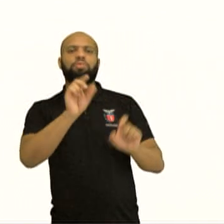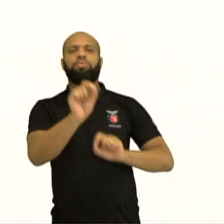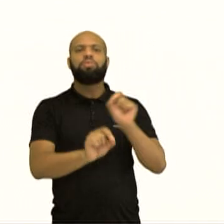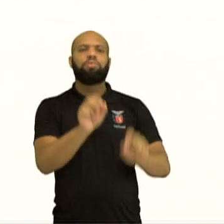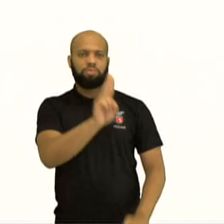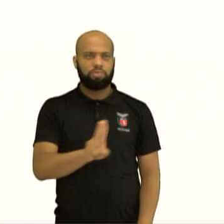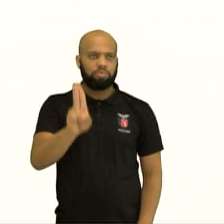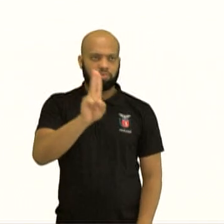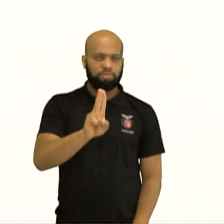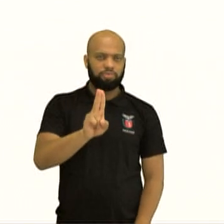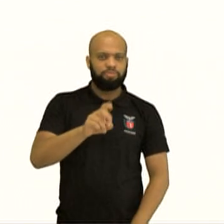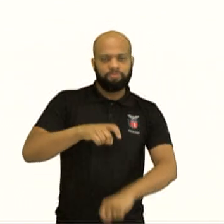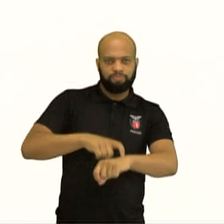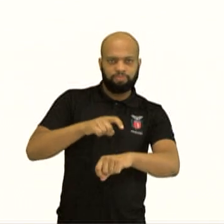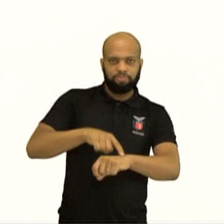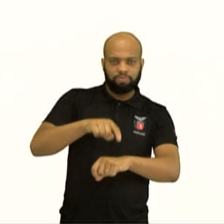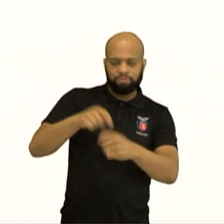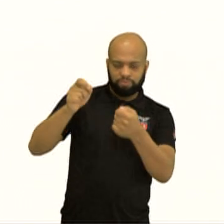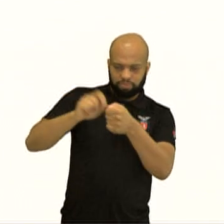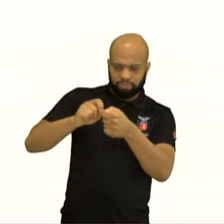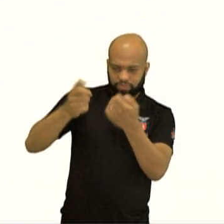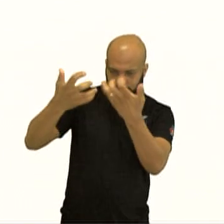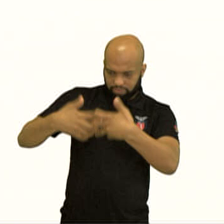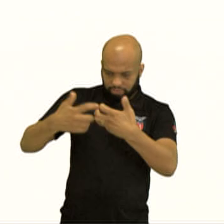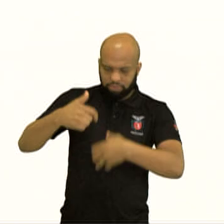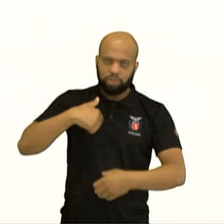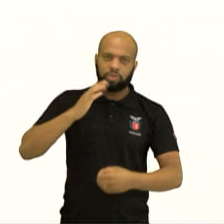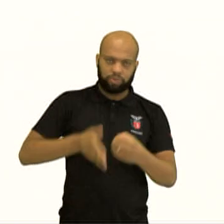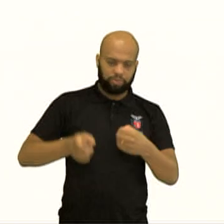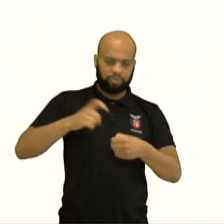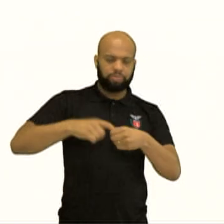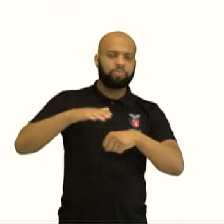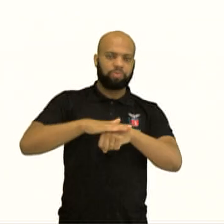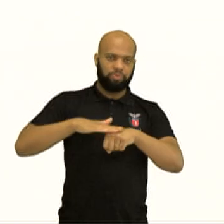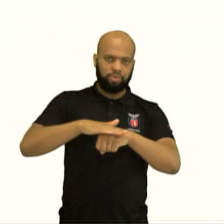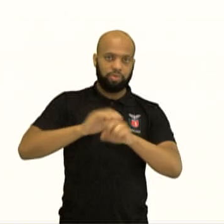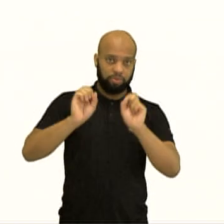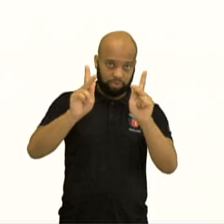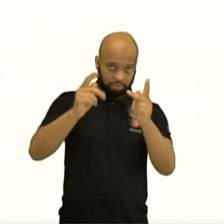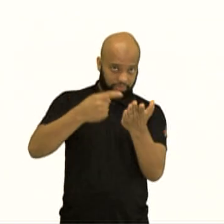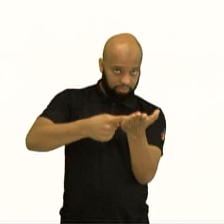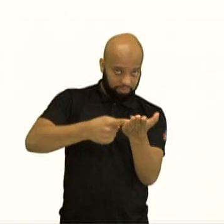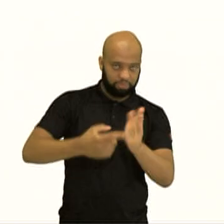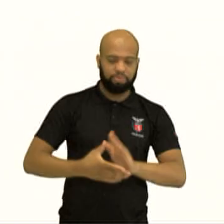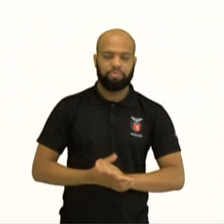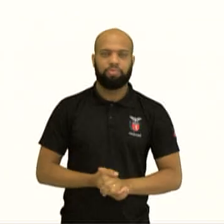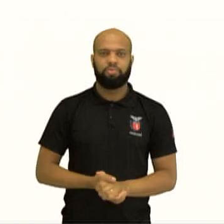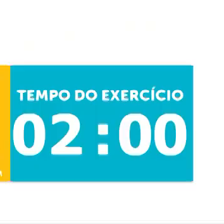aqui? Faz aí que eu volto daqui a pouco para a gente conversar. Combinado?